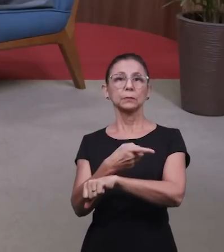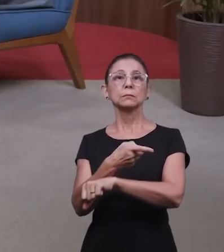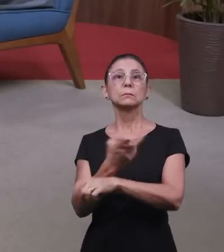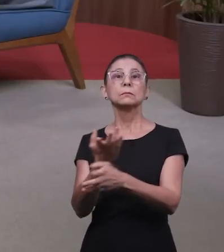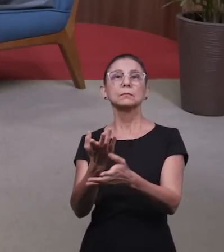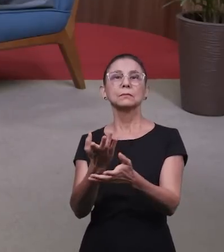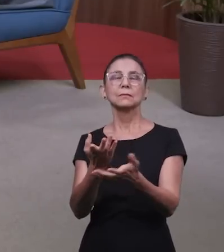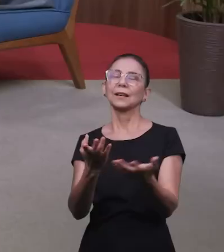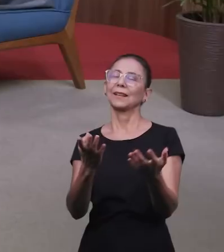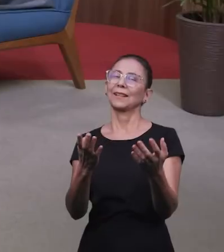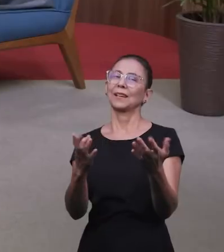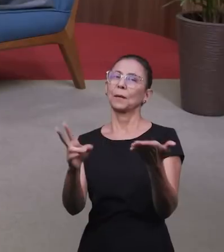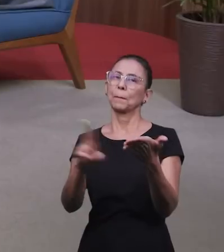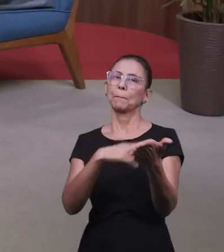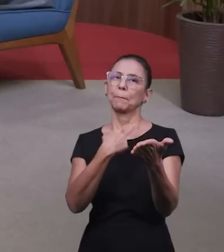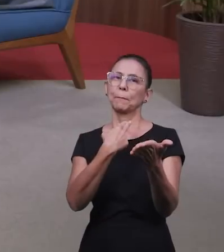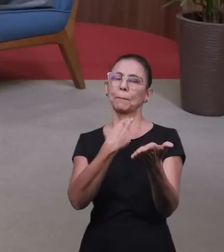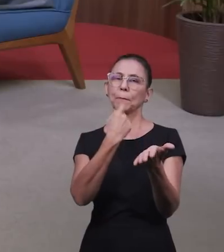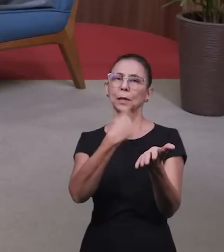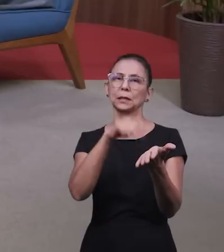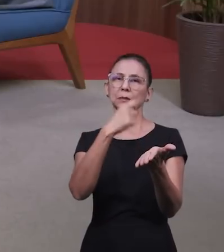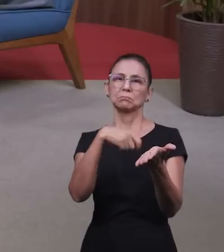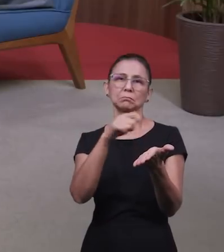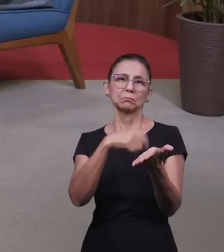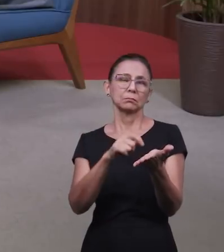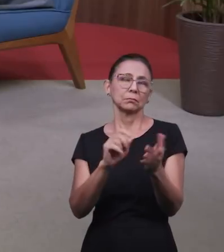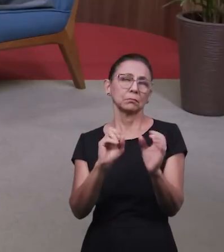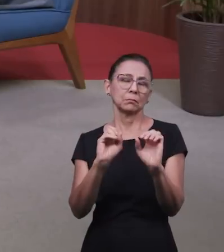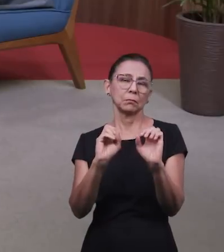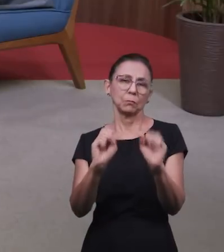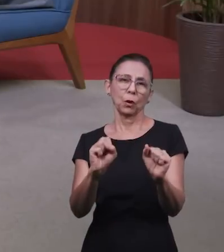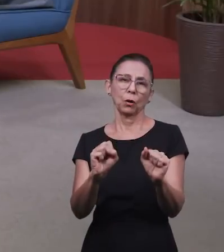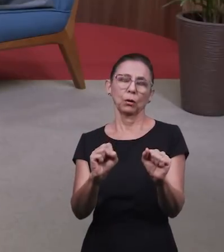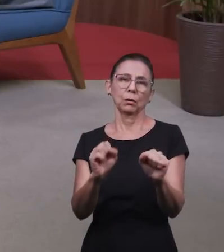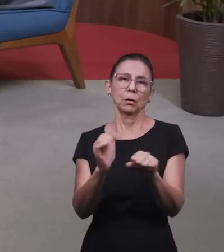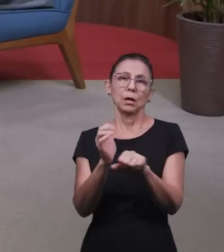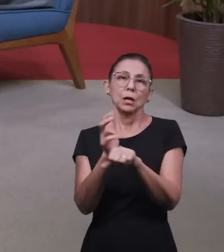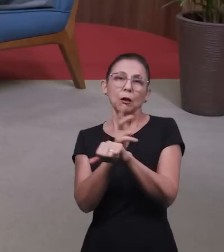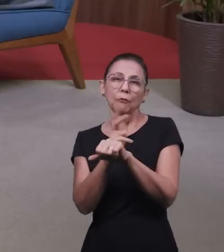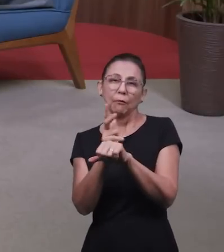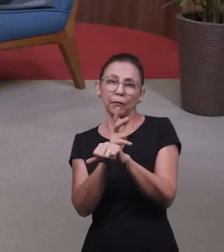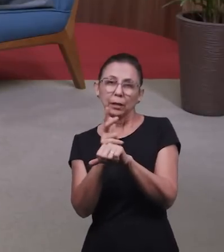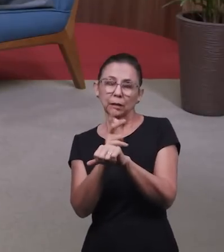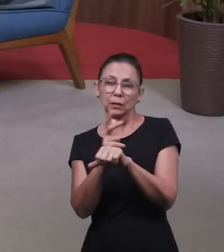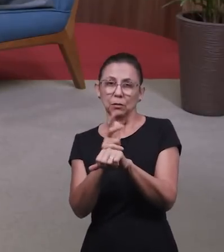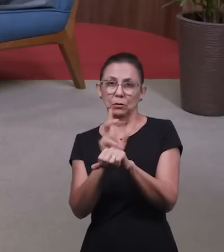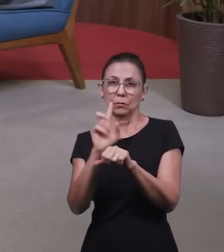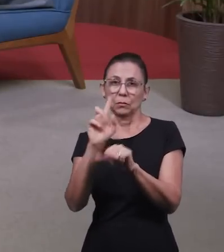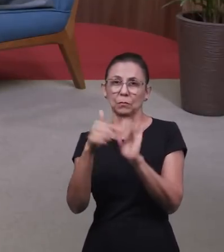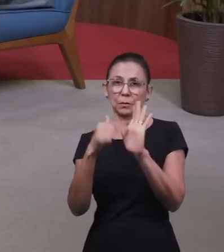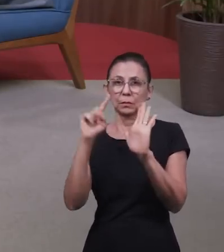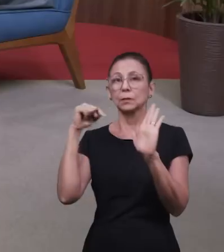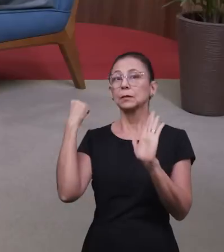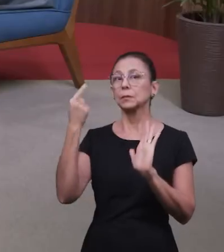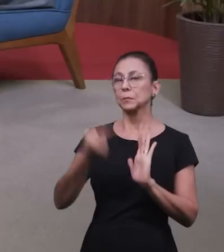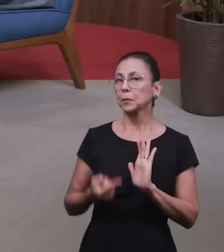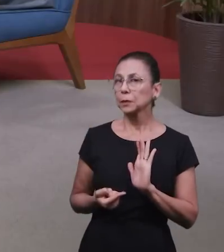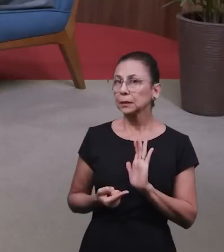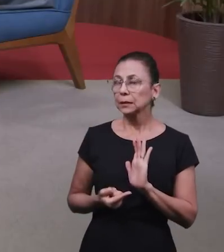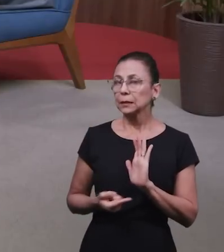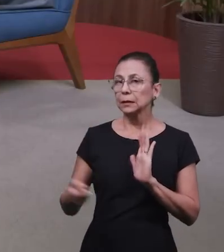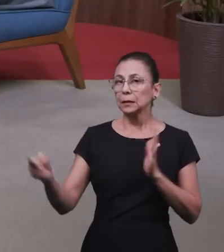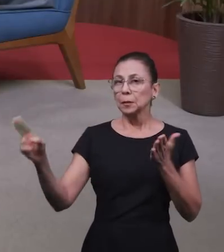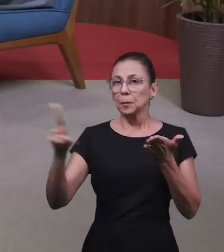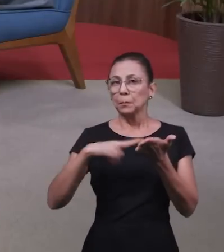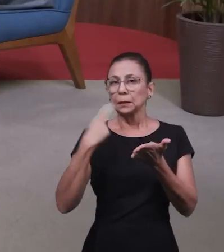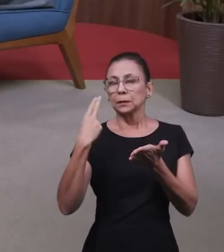ali no WhatsApp você pode mandar uma mensagem por escrito ou também pode gravar um vídeo como estes que nós vamos passar daqui a pouquinho. Você